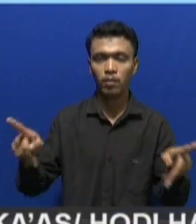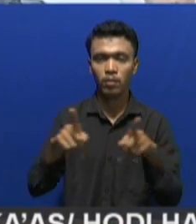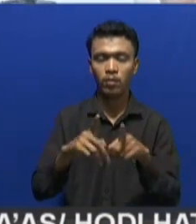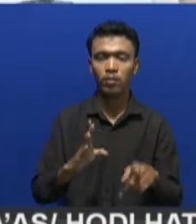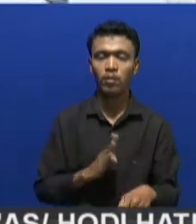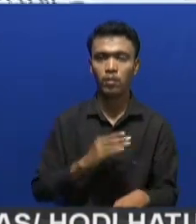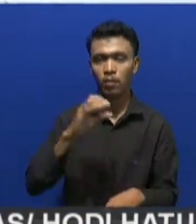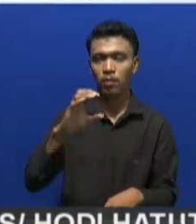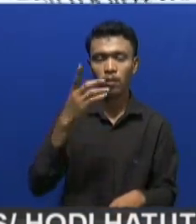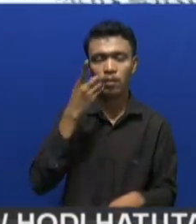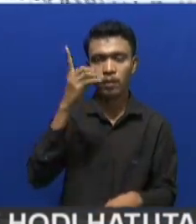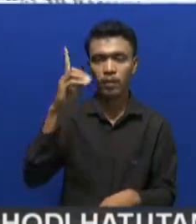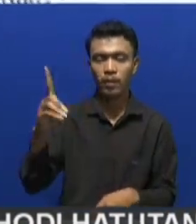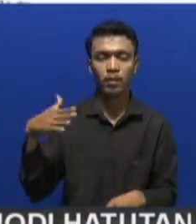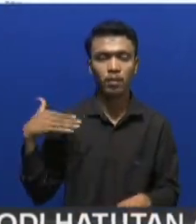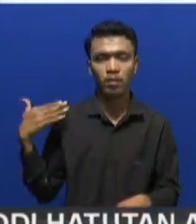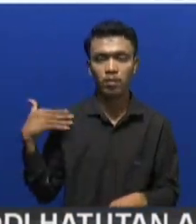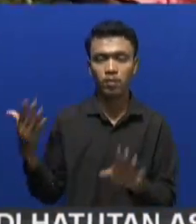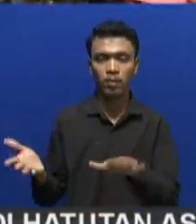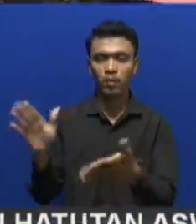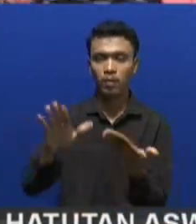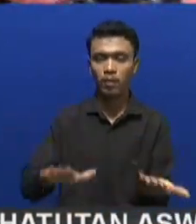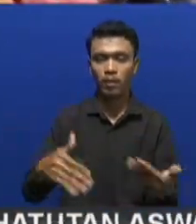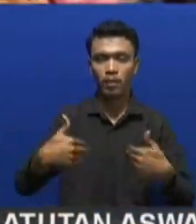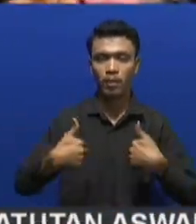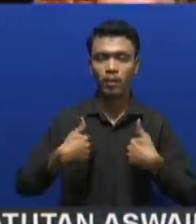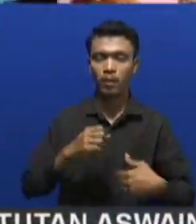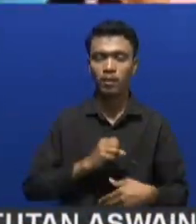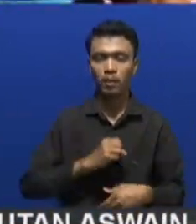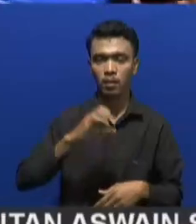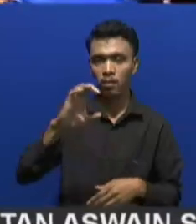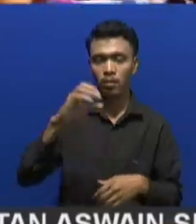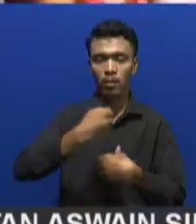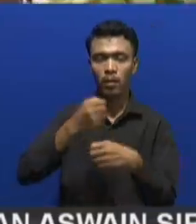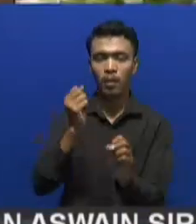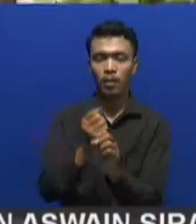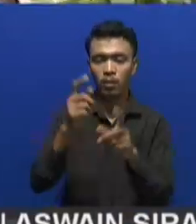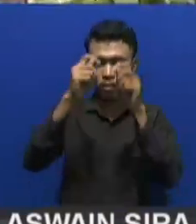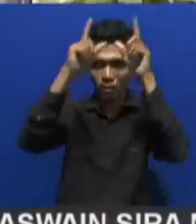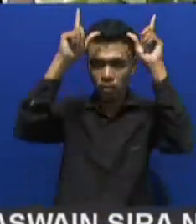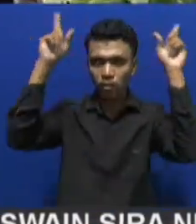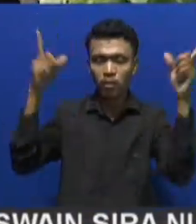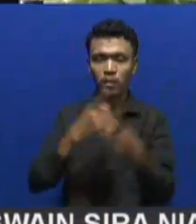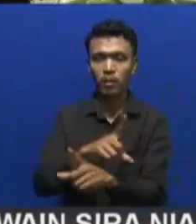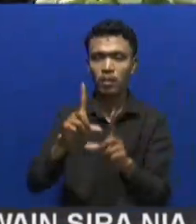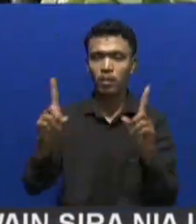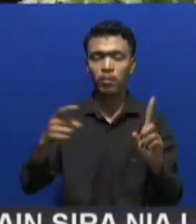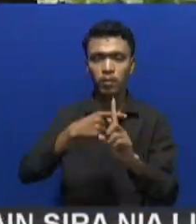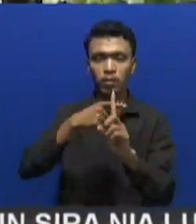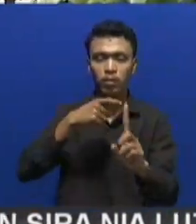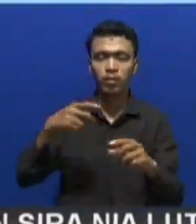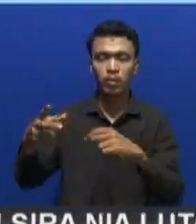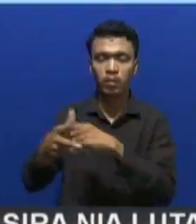Castro argumenta jovem nebe mata iha Santa Cruz resulta Timor Leste livre husi ocupação